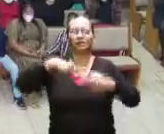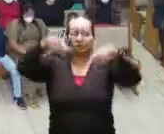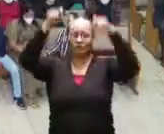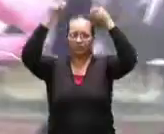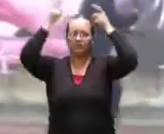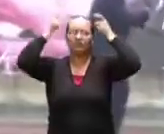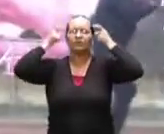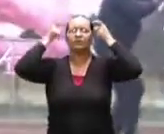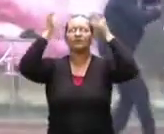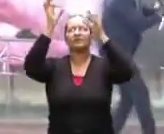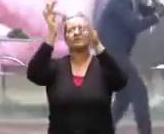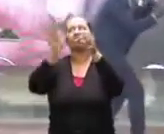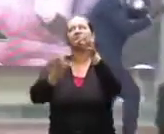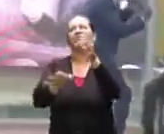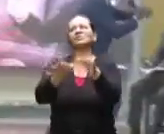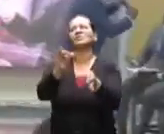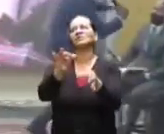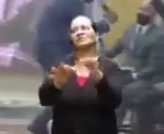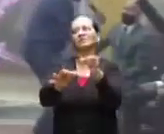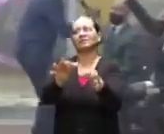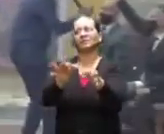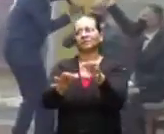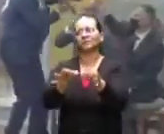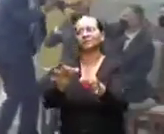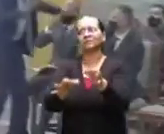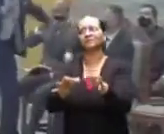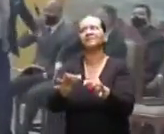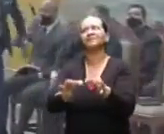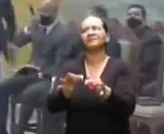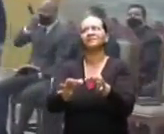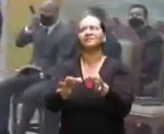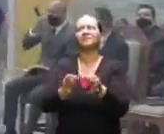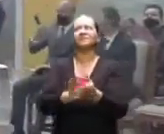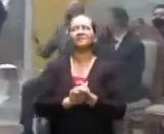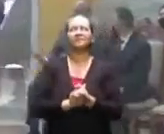A coroa da justiça.